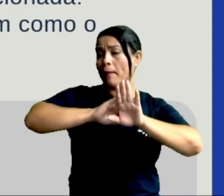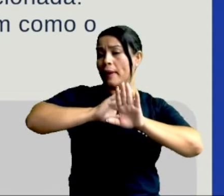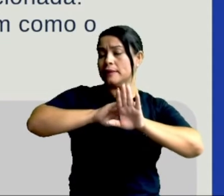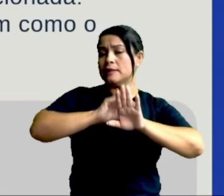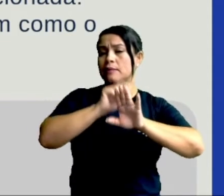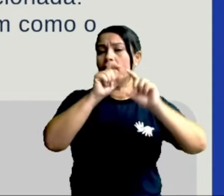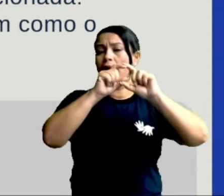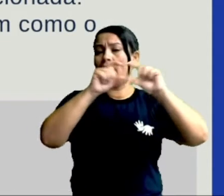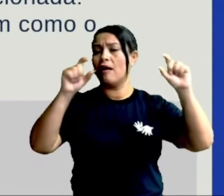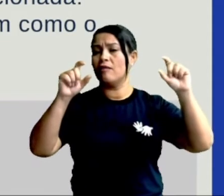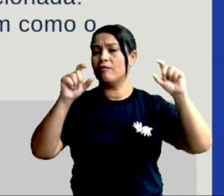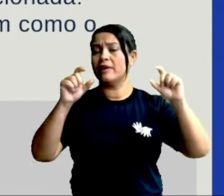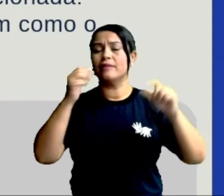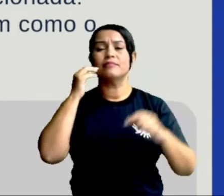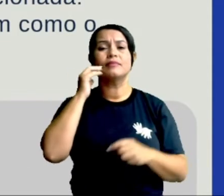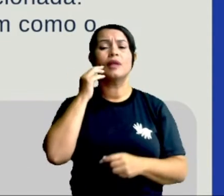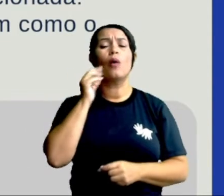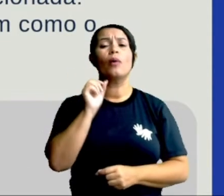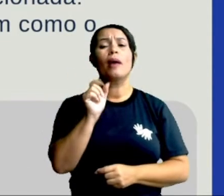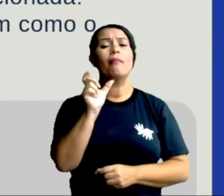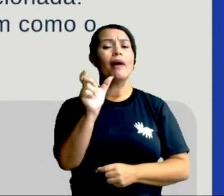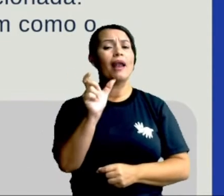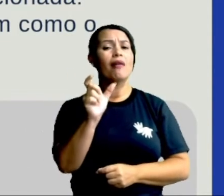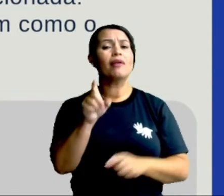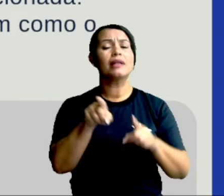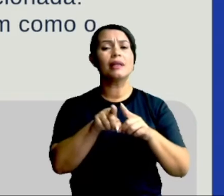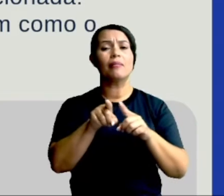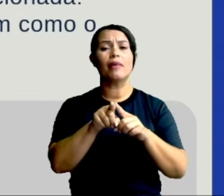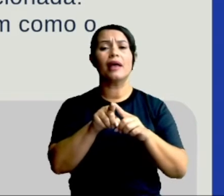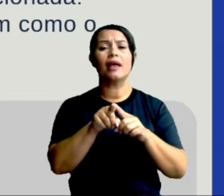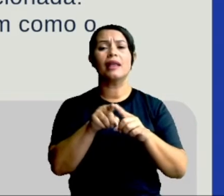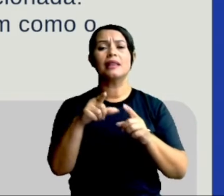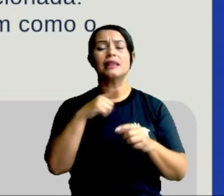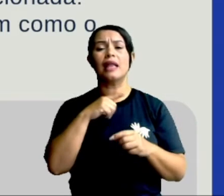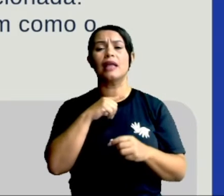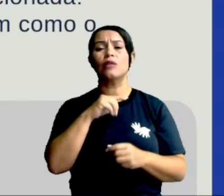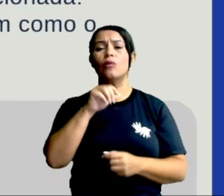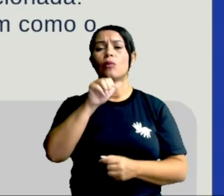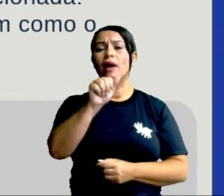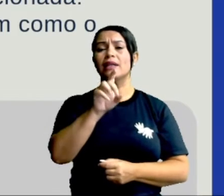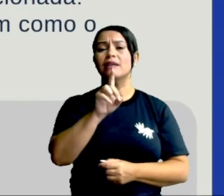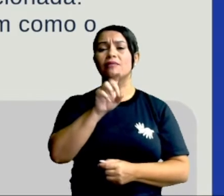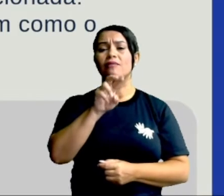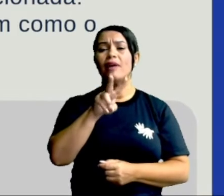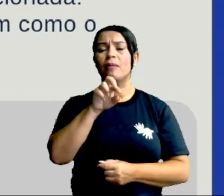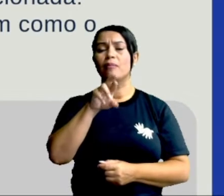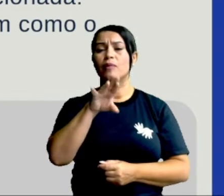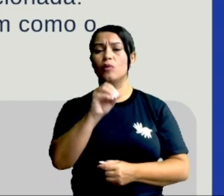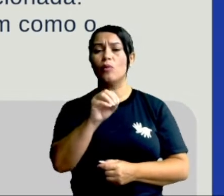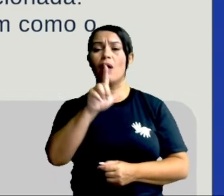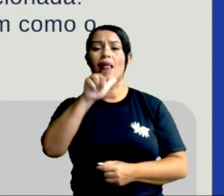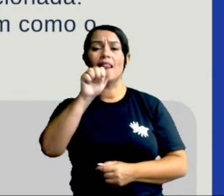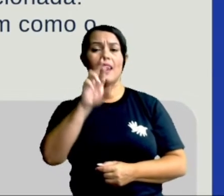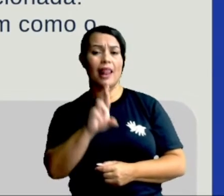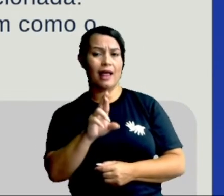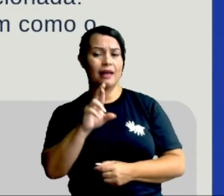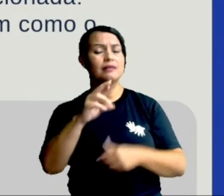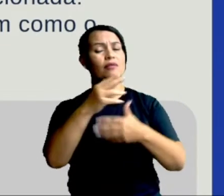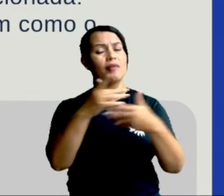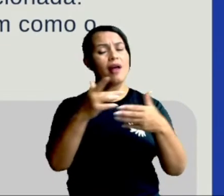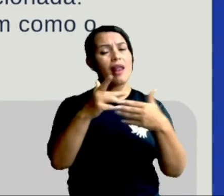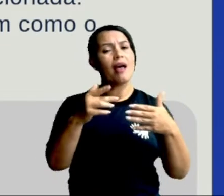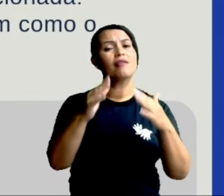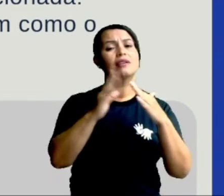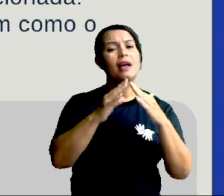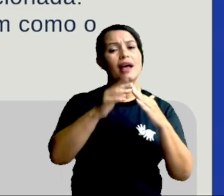correspondência, já mencionada. E o advérbio lá se referia a um dos extremos da cidade, bem como